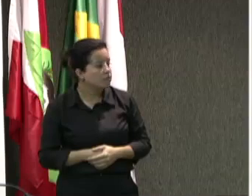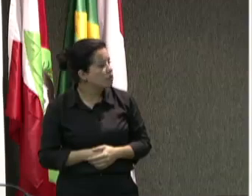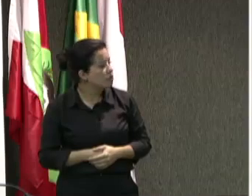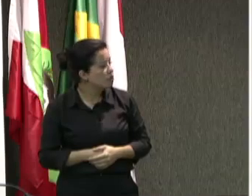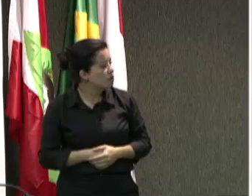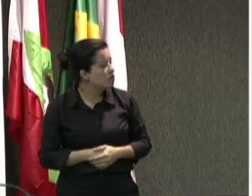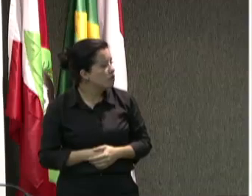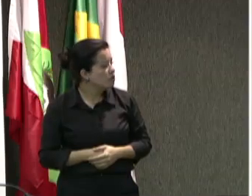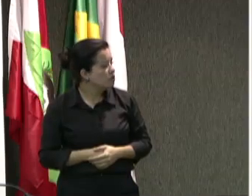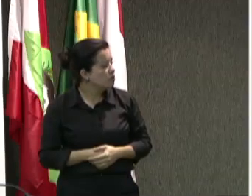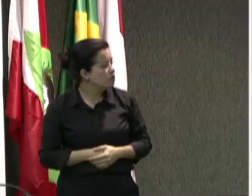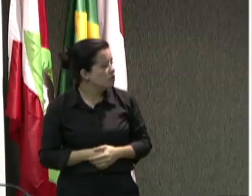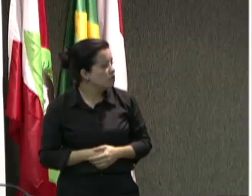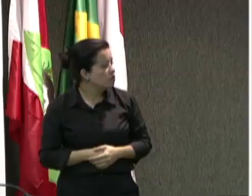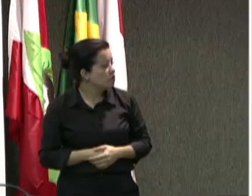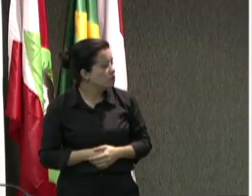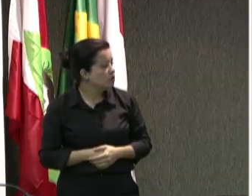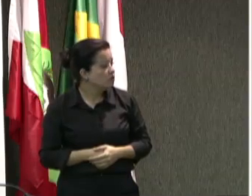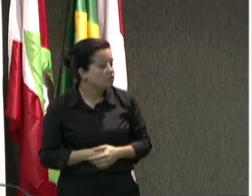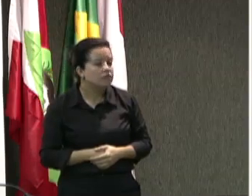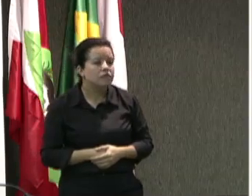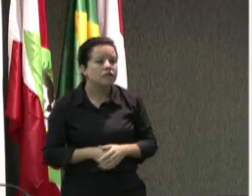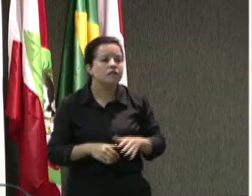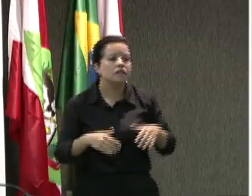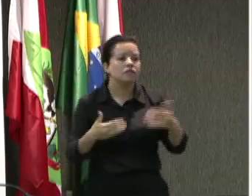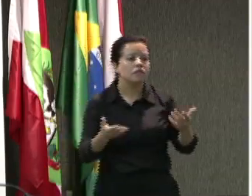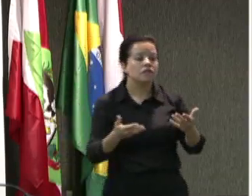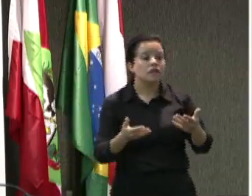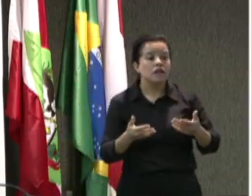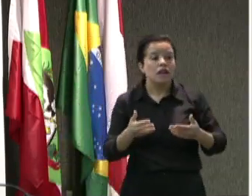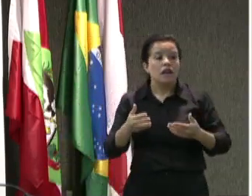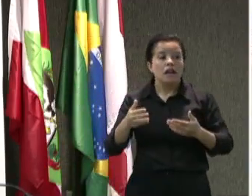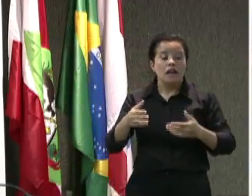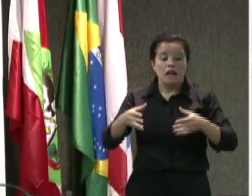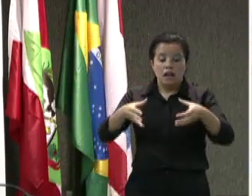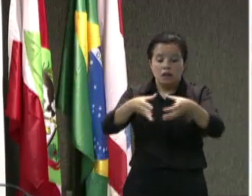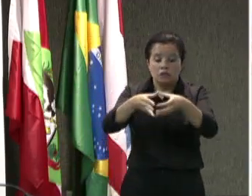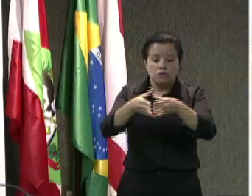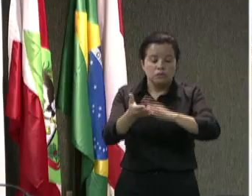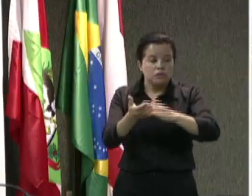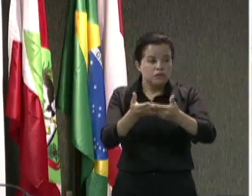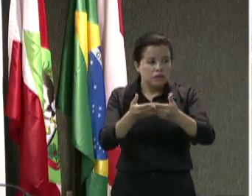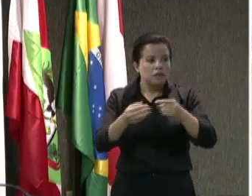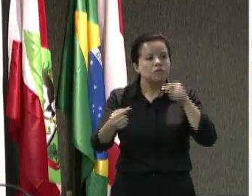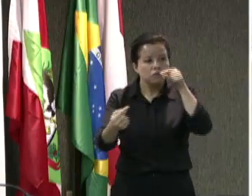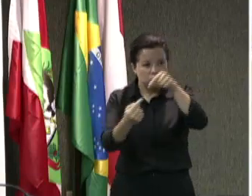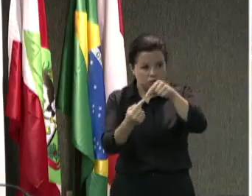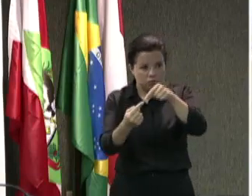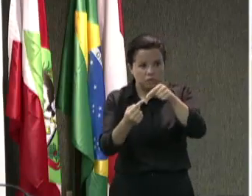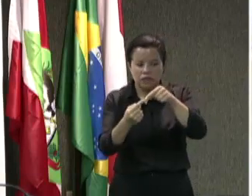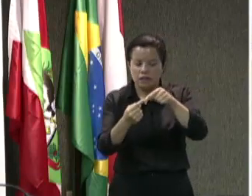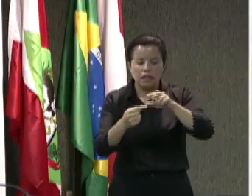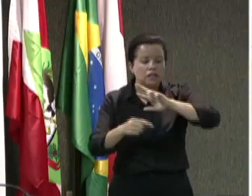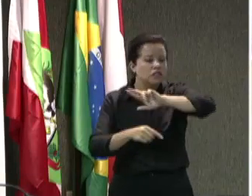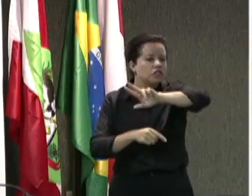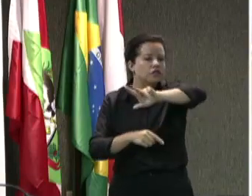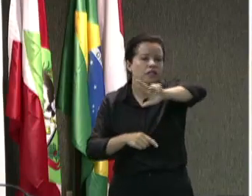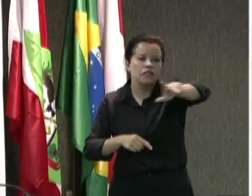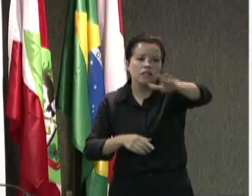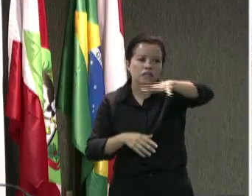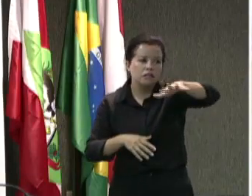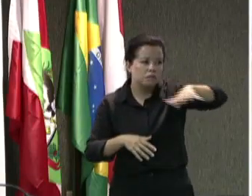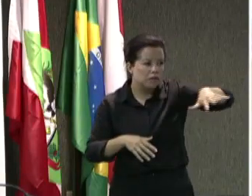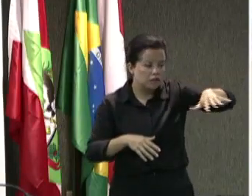de ônibus. Quando eu falo aqui da central de intérpretes, é nesse sentido. para que ela pudesse abranger os diferentes